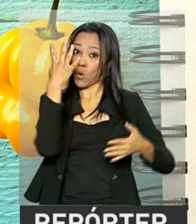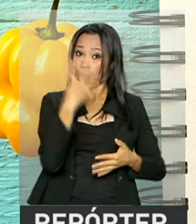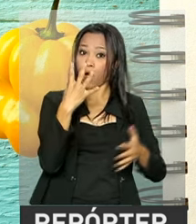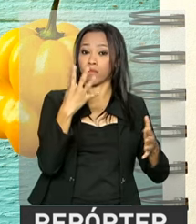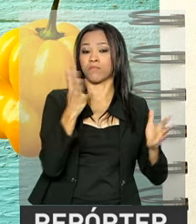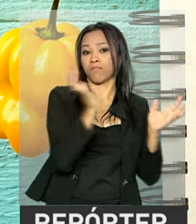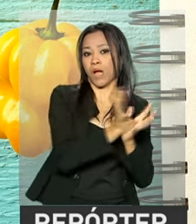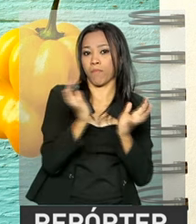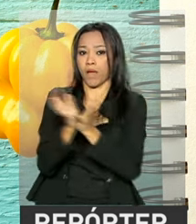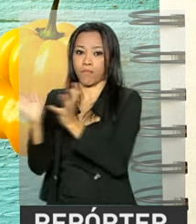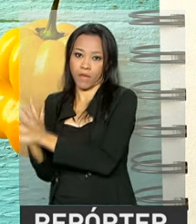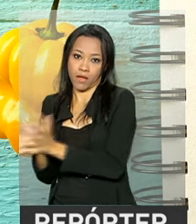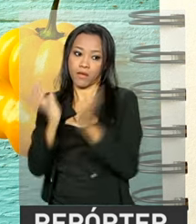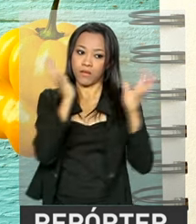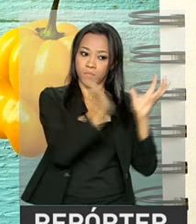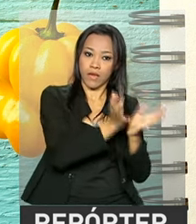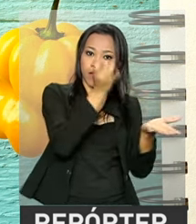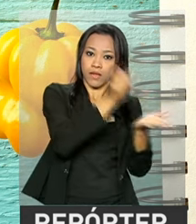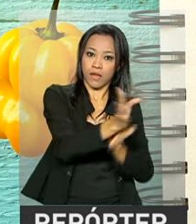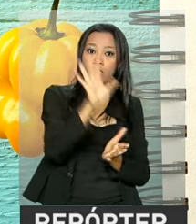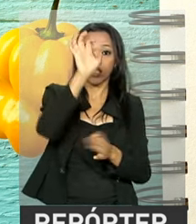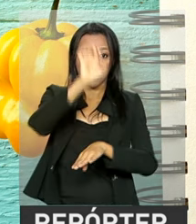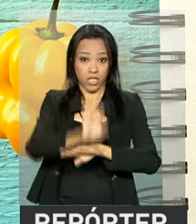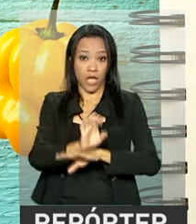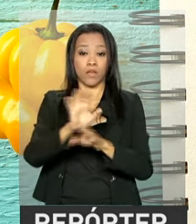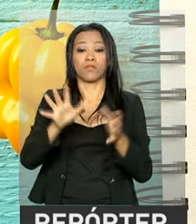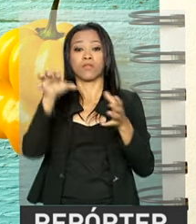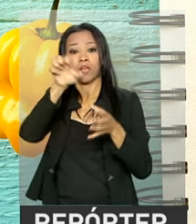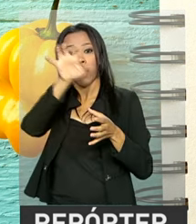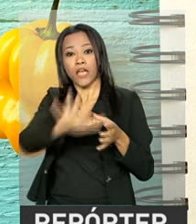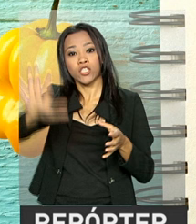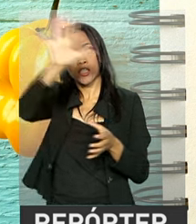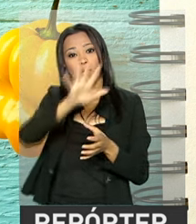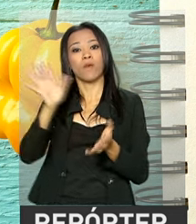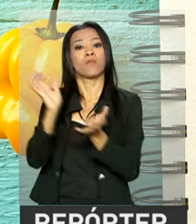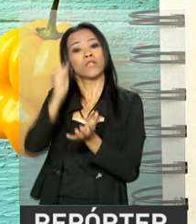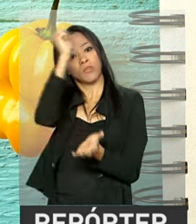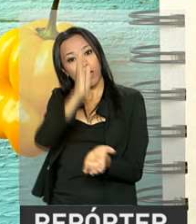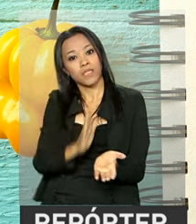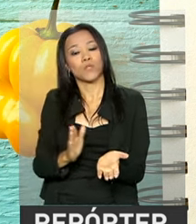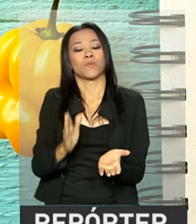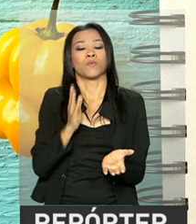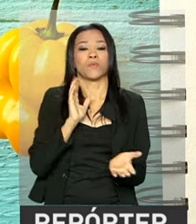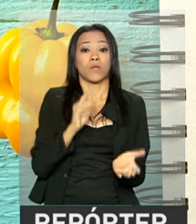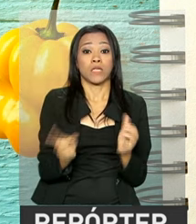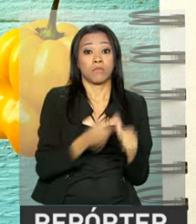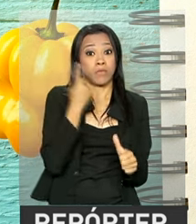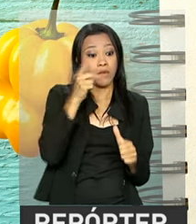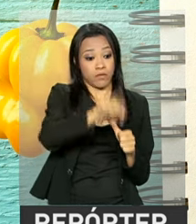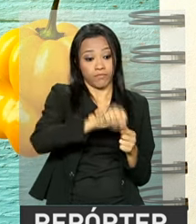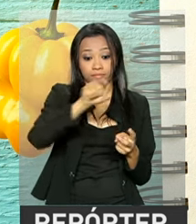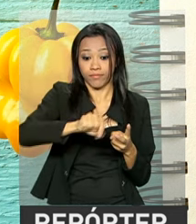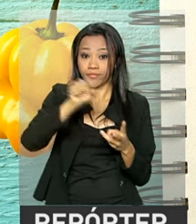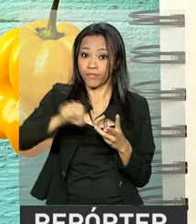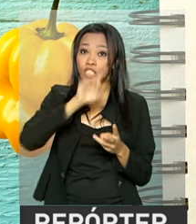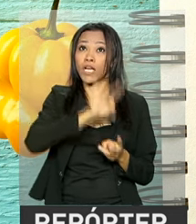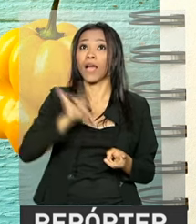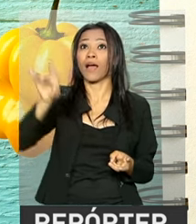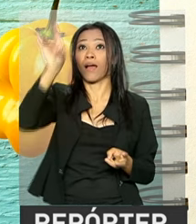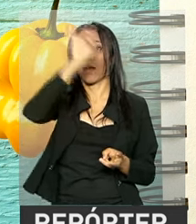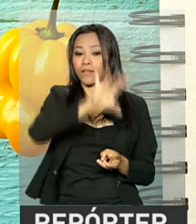etapas: eliminatória, estadual, regional e etapa nacional. Os primeiros colocados de cada